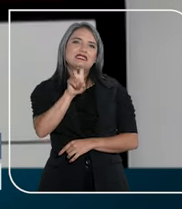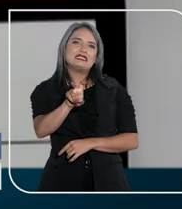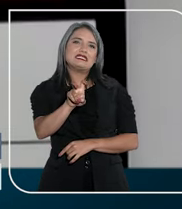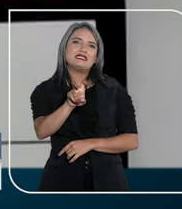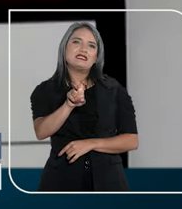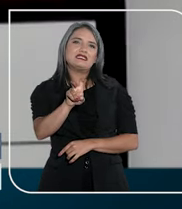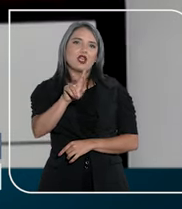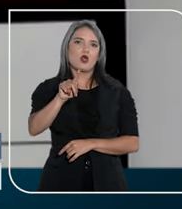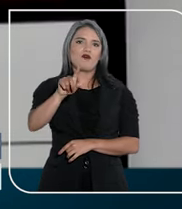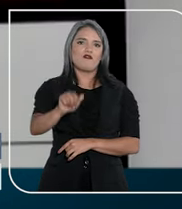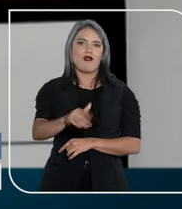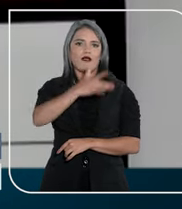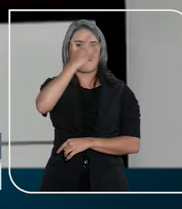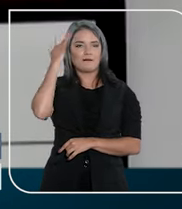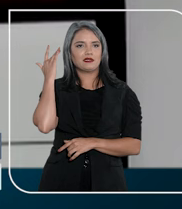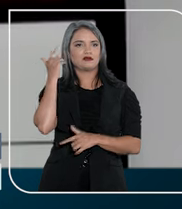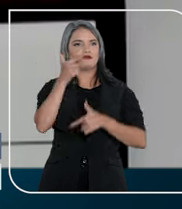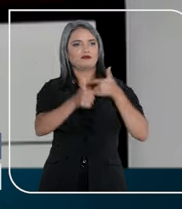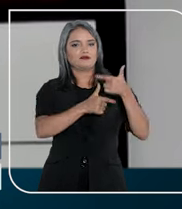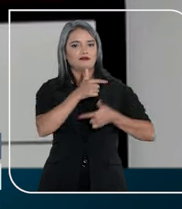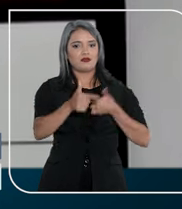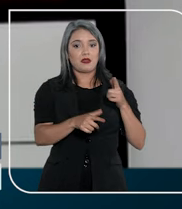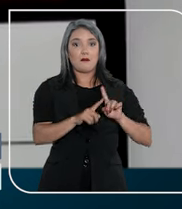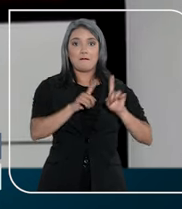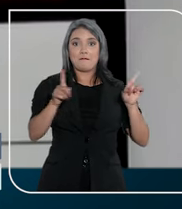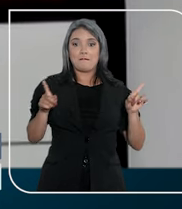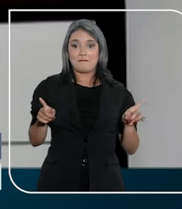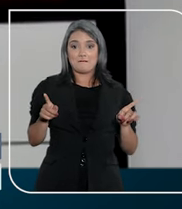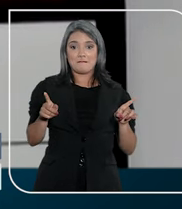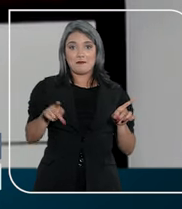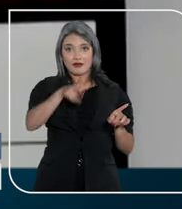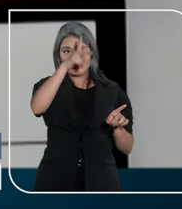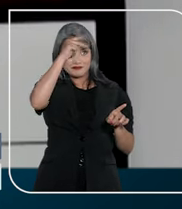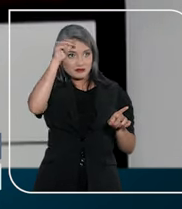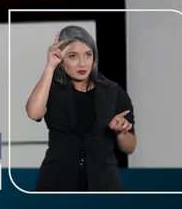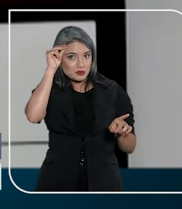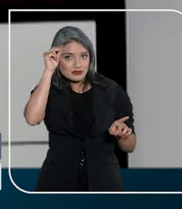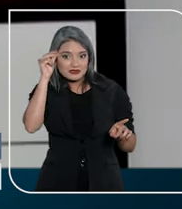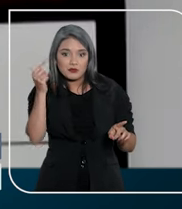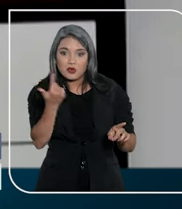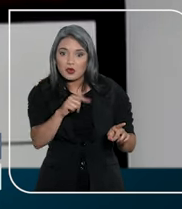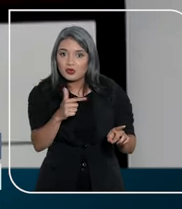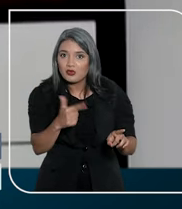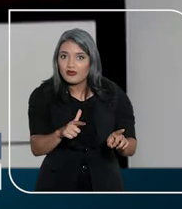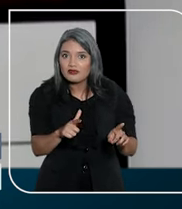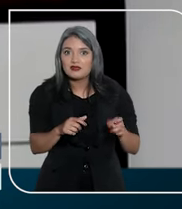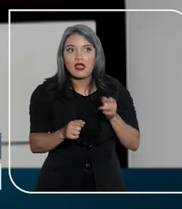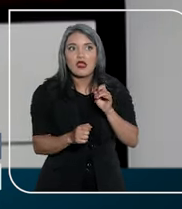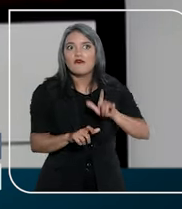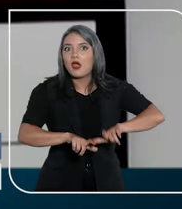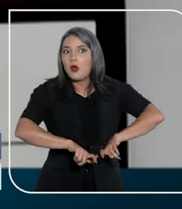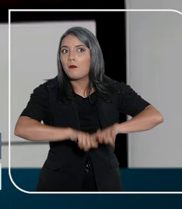da saúde. Mas a lei do município não andou e não houve ampliação do número de cargos.